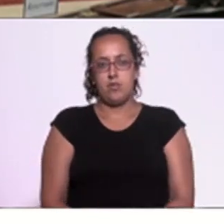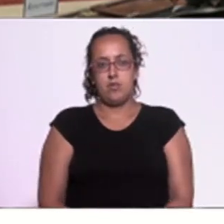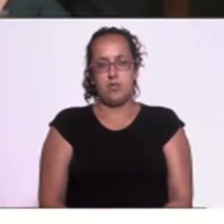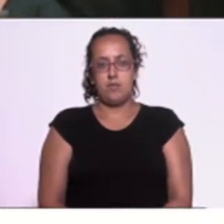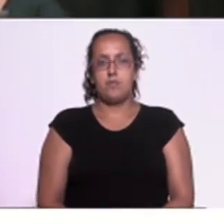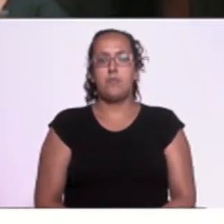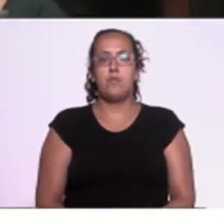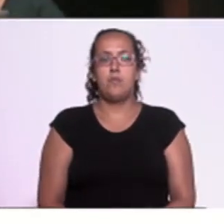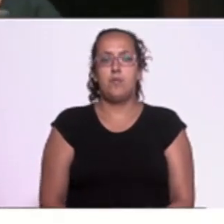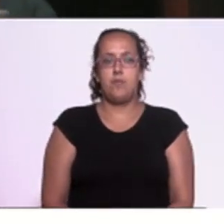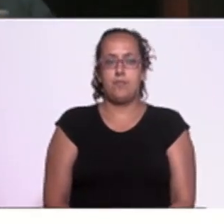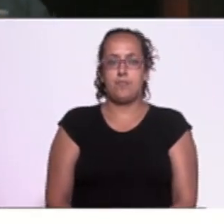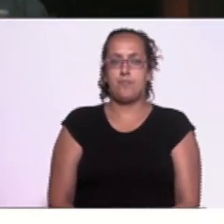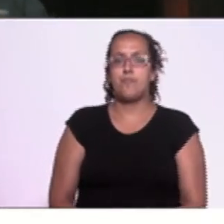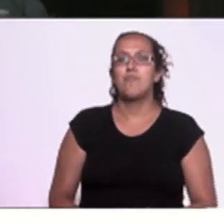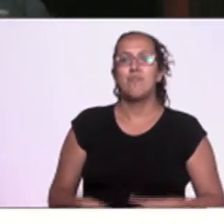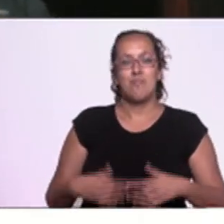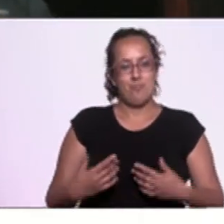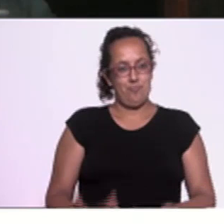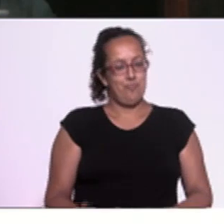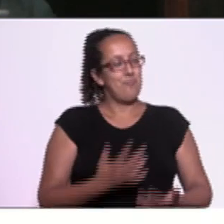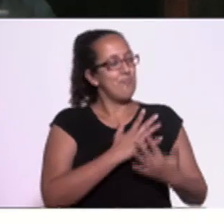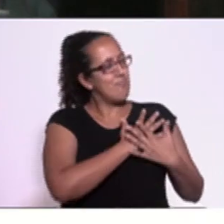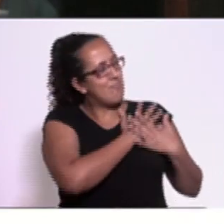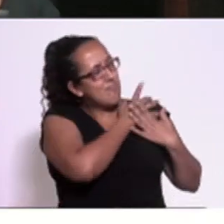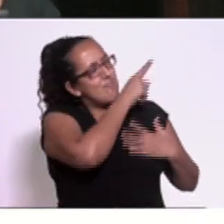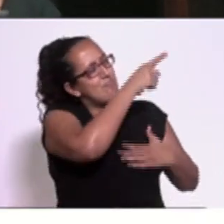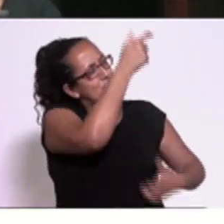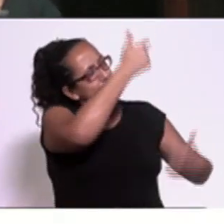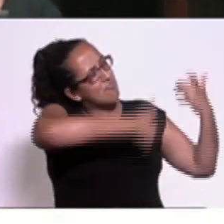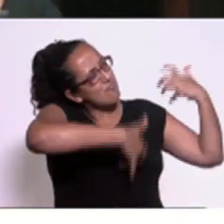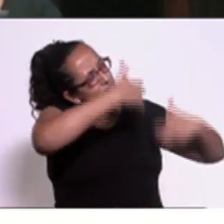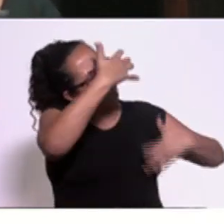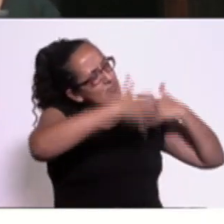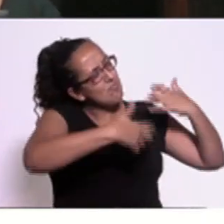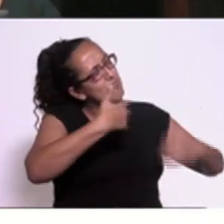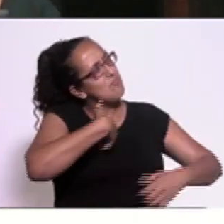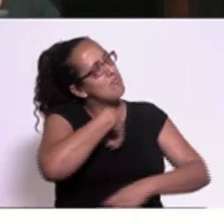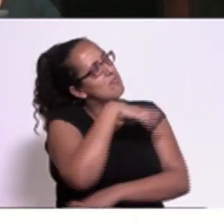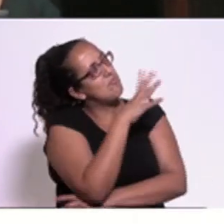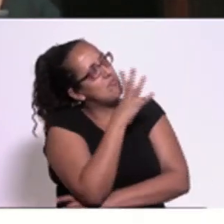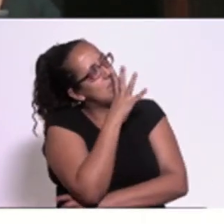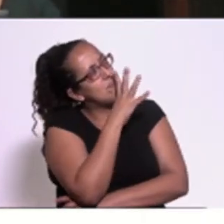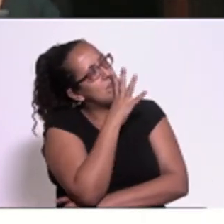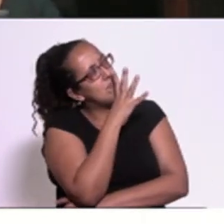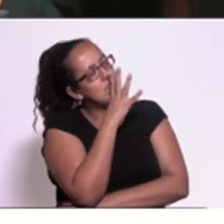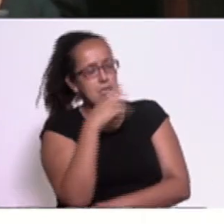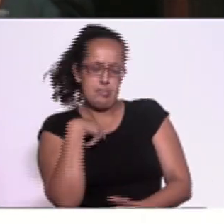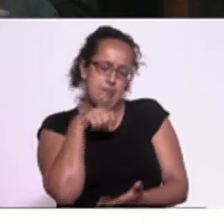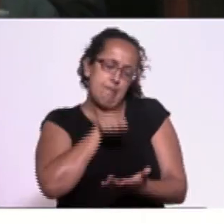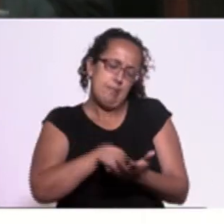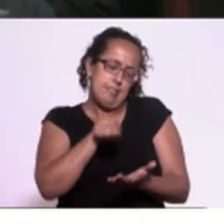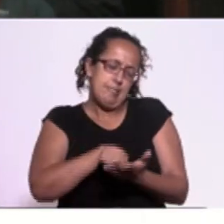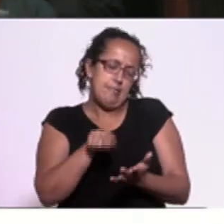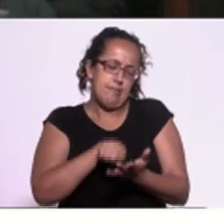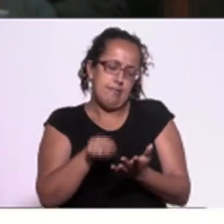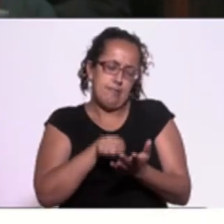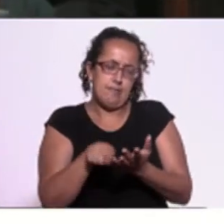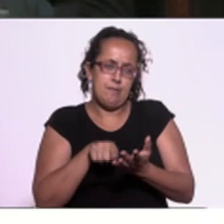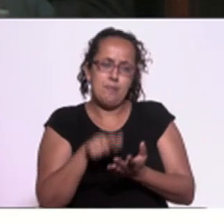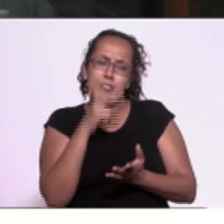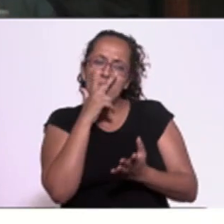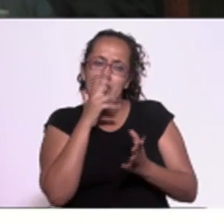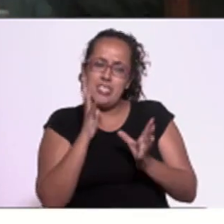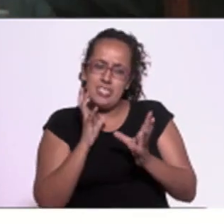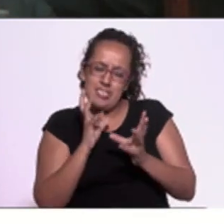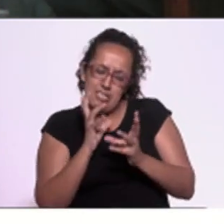Enquanto o nosso coronel discursava, eu fiz aqui umas contas rápidas.